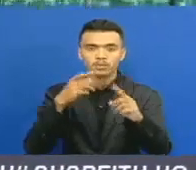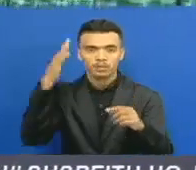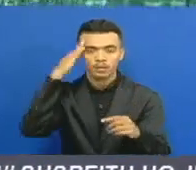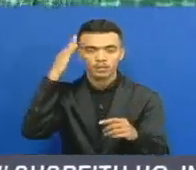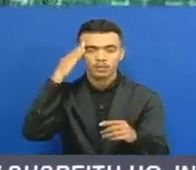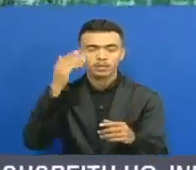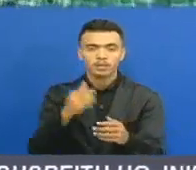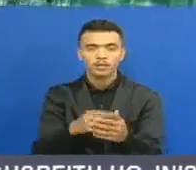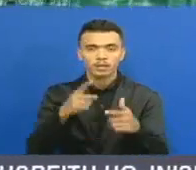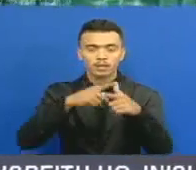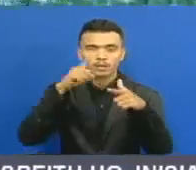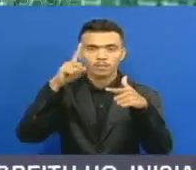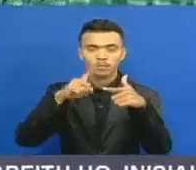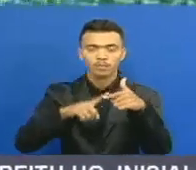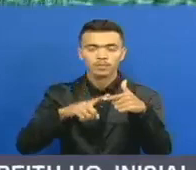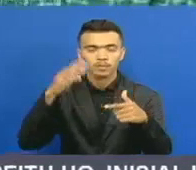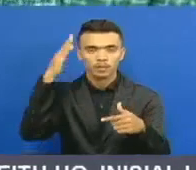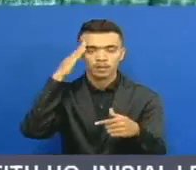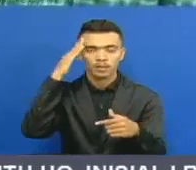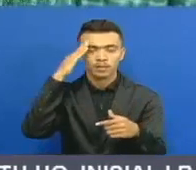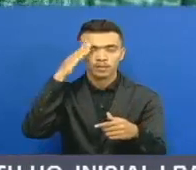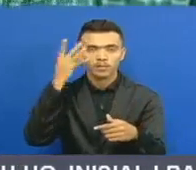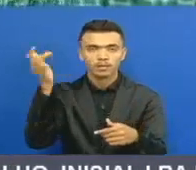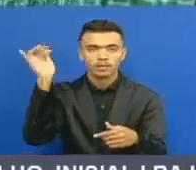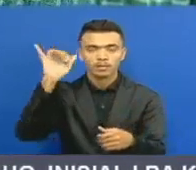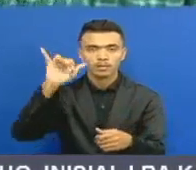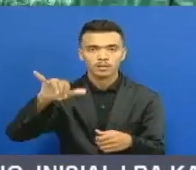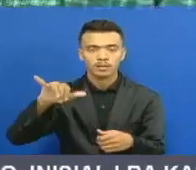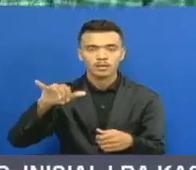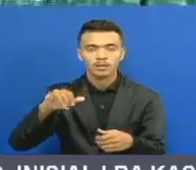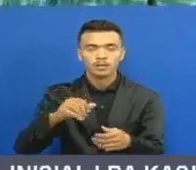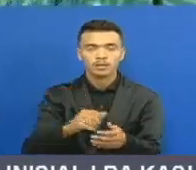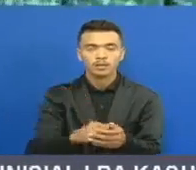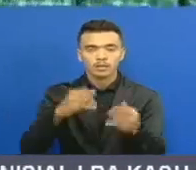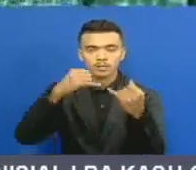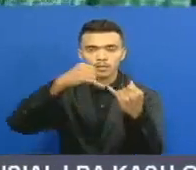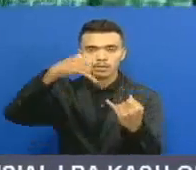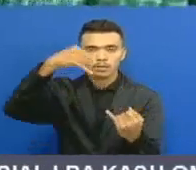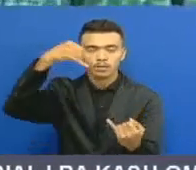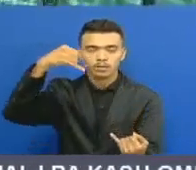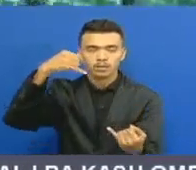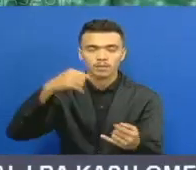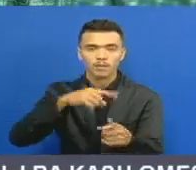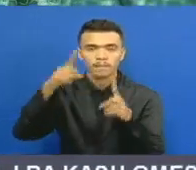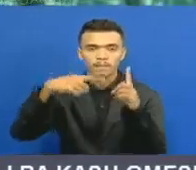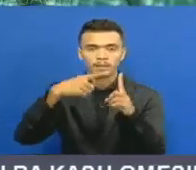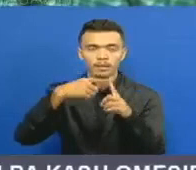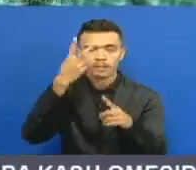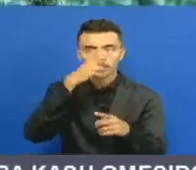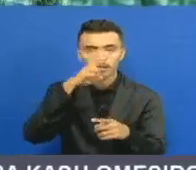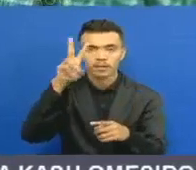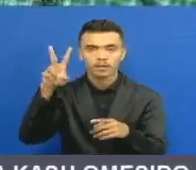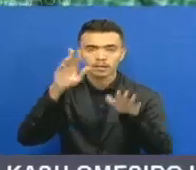né depois de a minha analisa se a minha status malnutrição minha primeiro me identifica ona